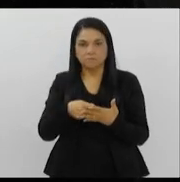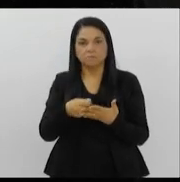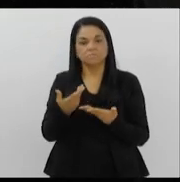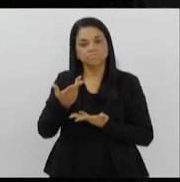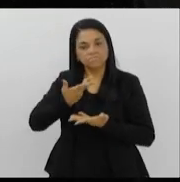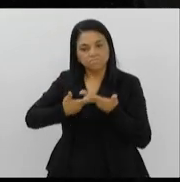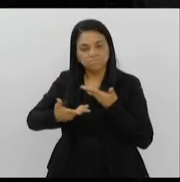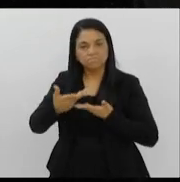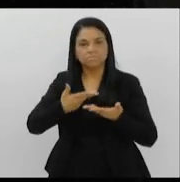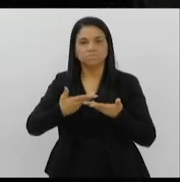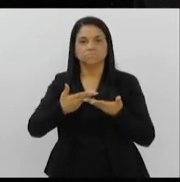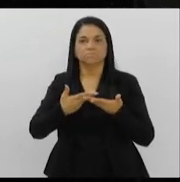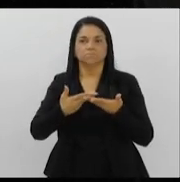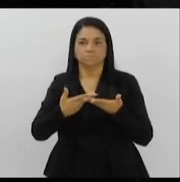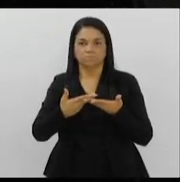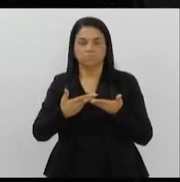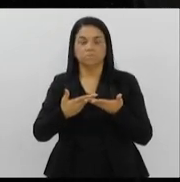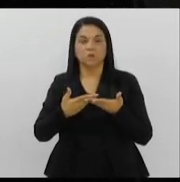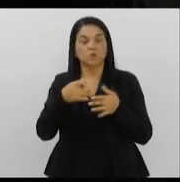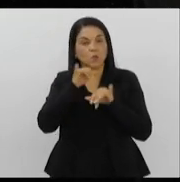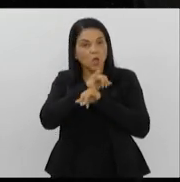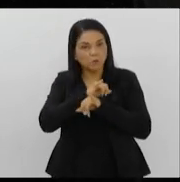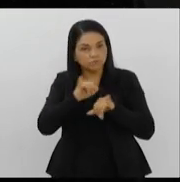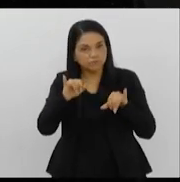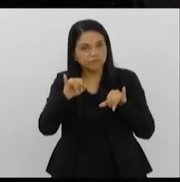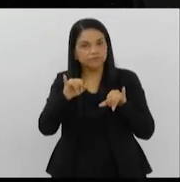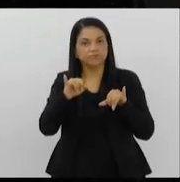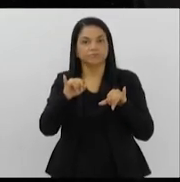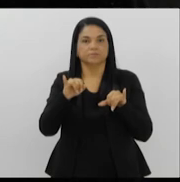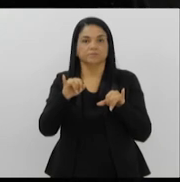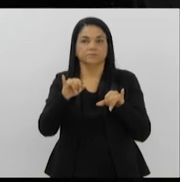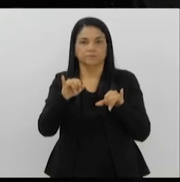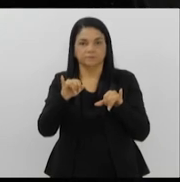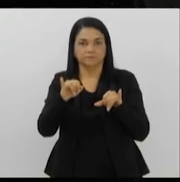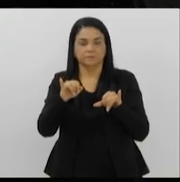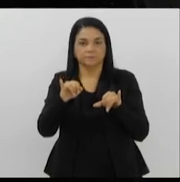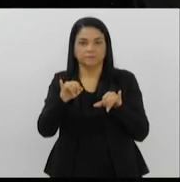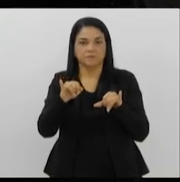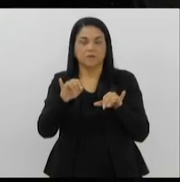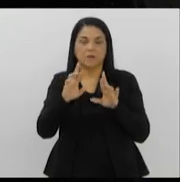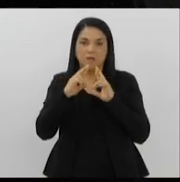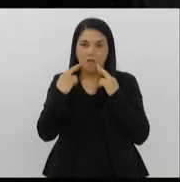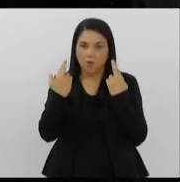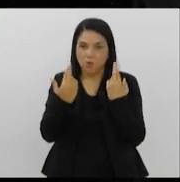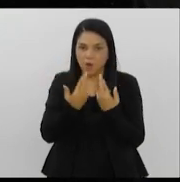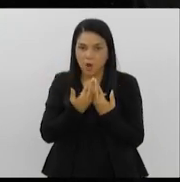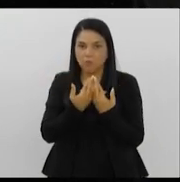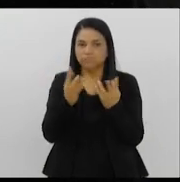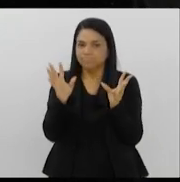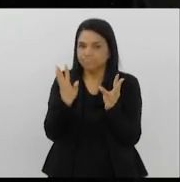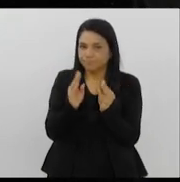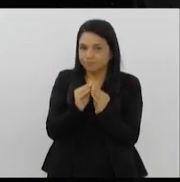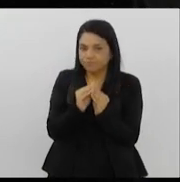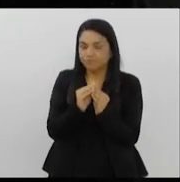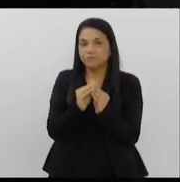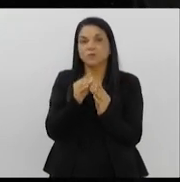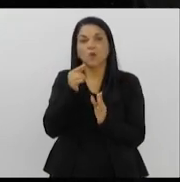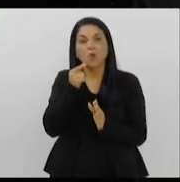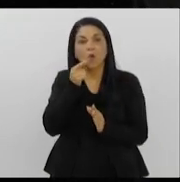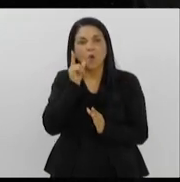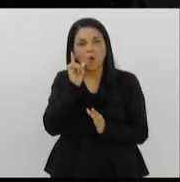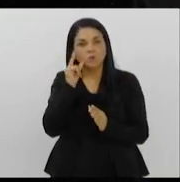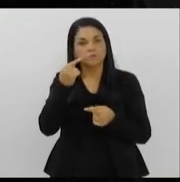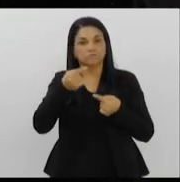tudo que ocorreu, de forma sintética, porque tudo isso foi discutido ontem aqui